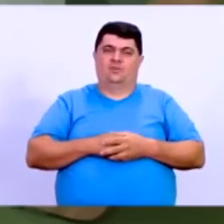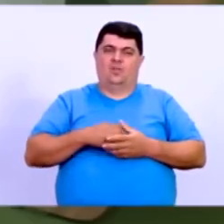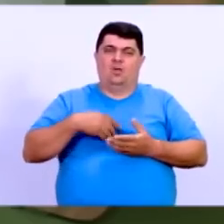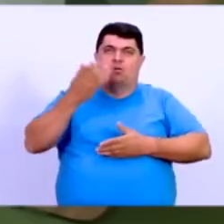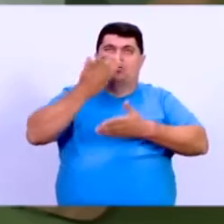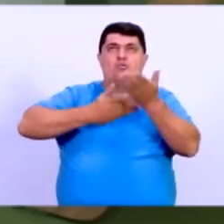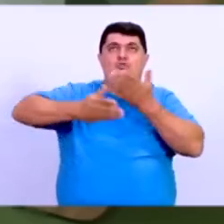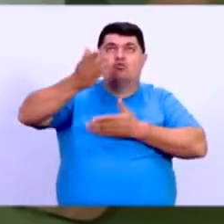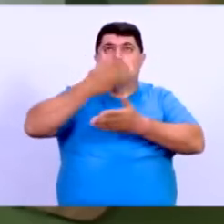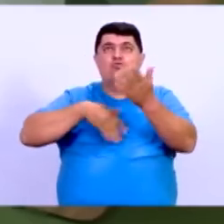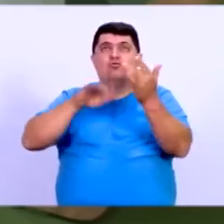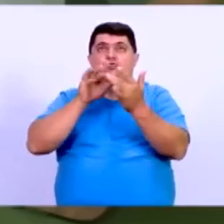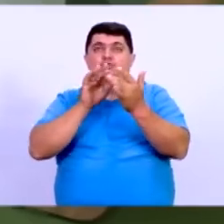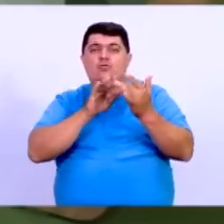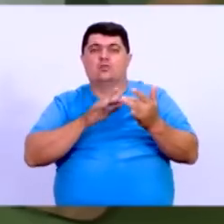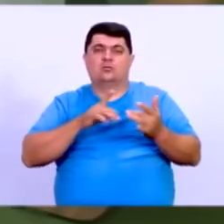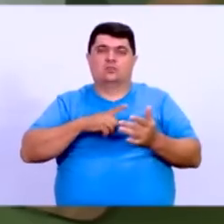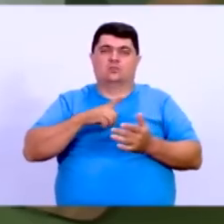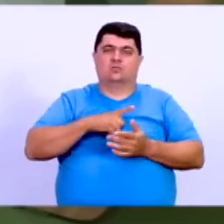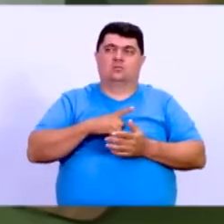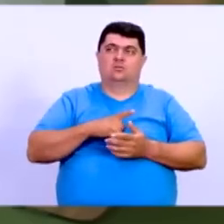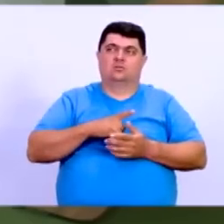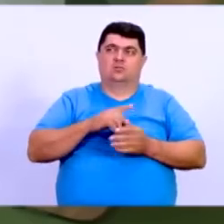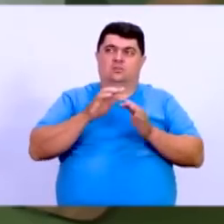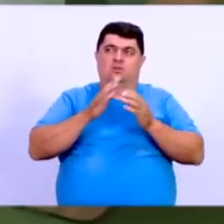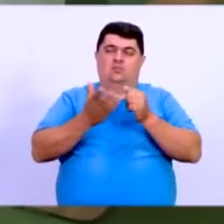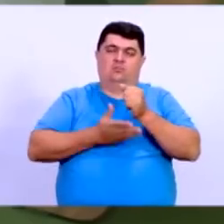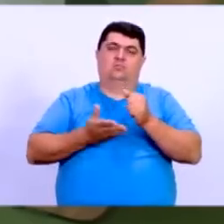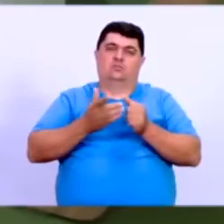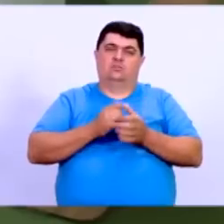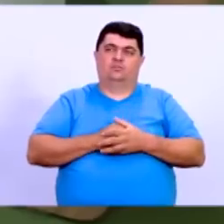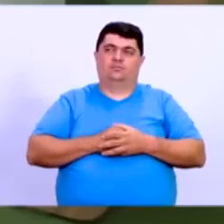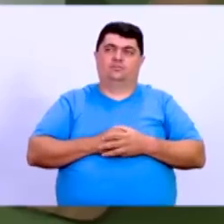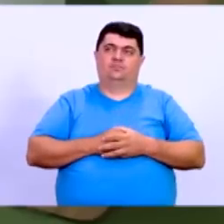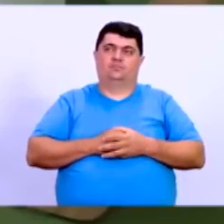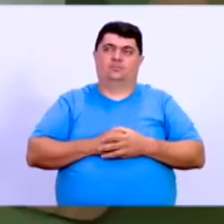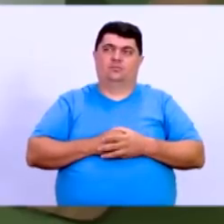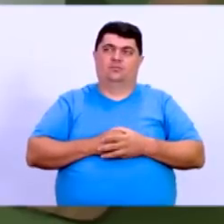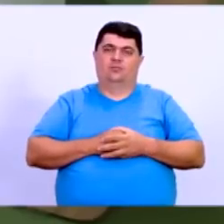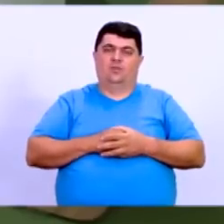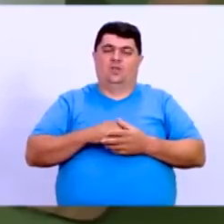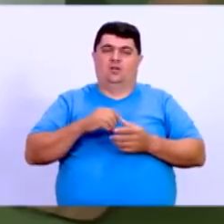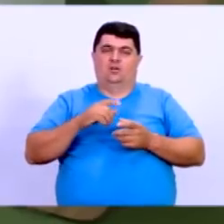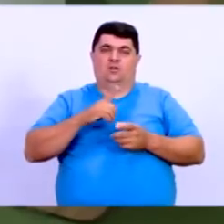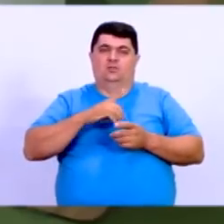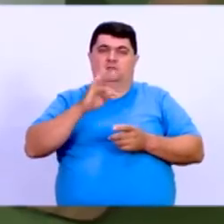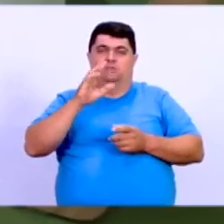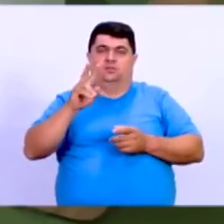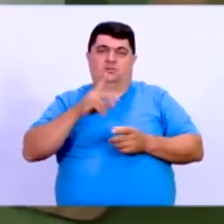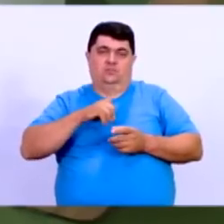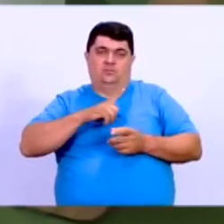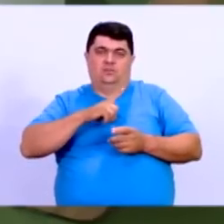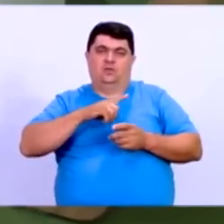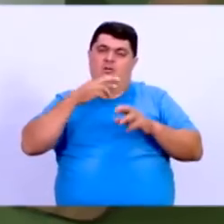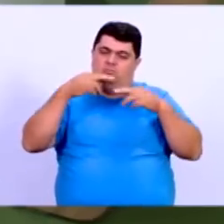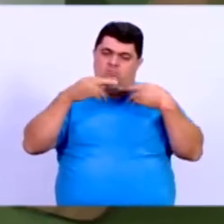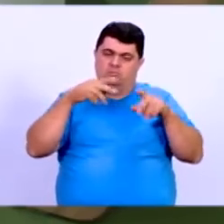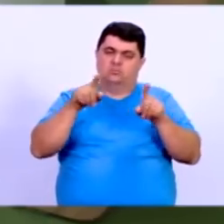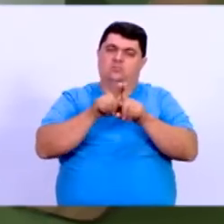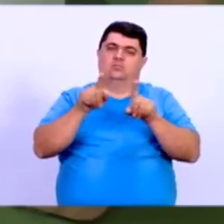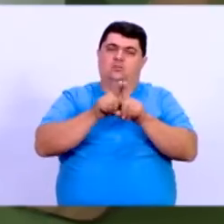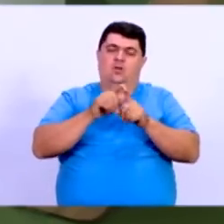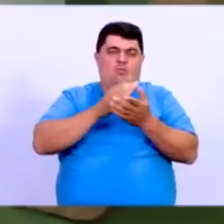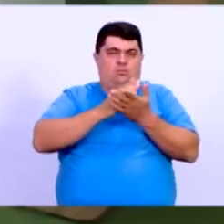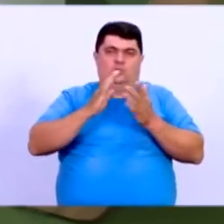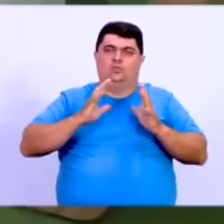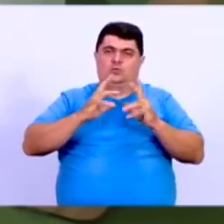sendo melhorada ali, né, nesse ponto. Né? É uma condição básica para isso. Muito bem, mas aí, professor, a TV analógica em si é considerada uma rede de computadores, né? É o começo de tudo,